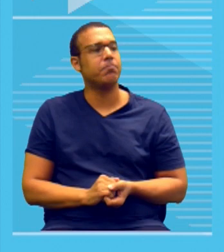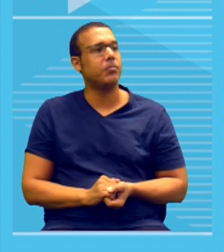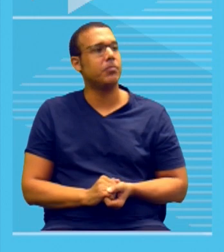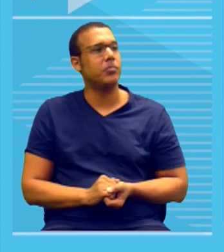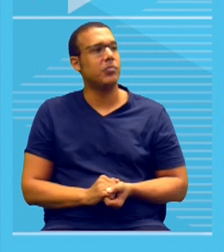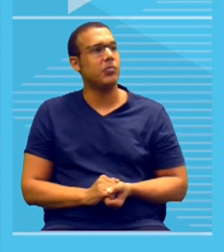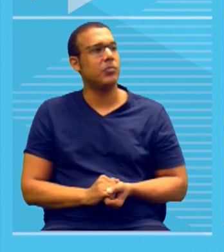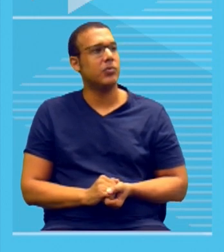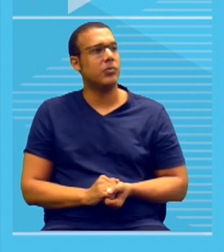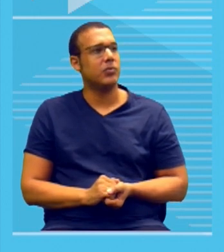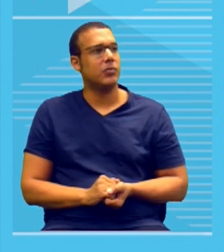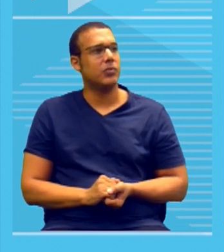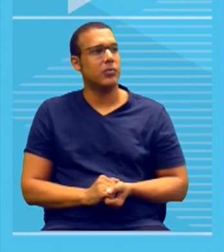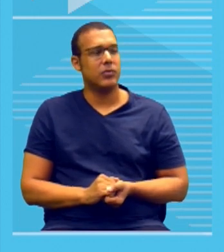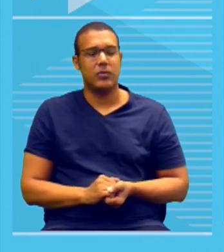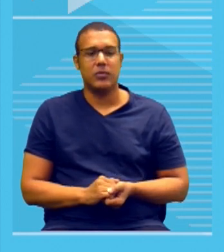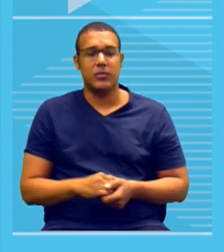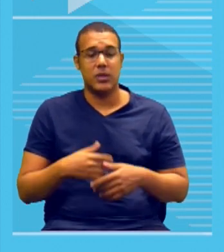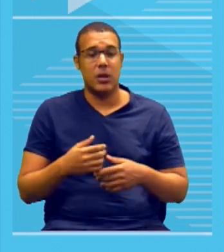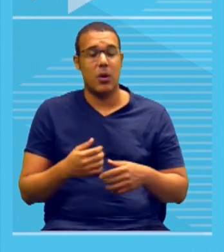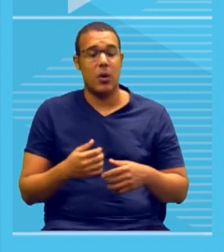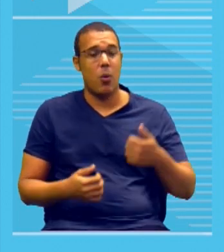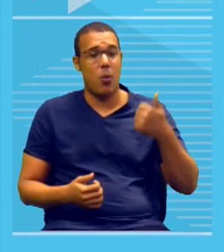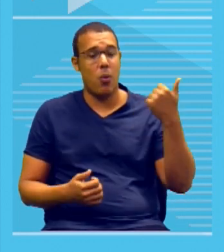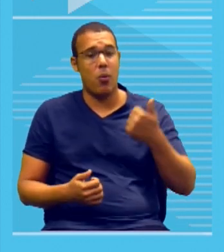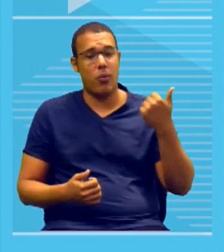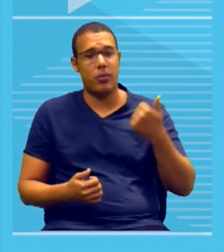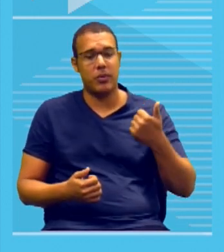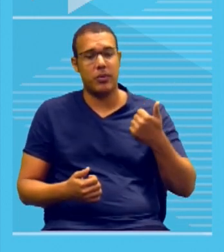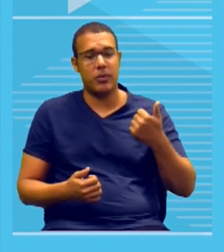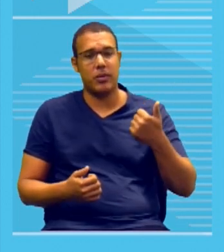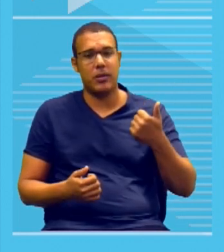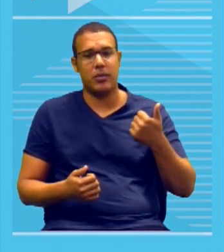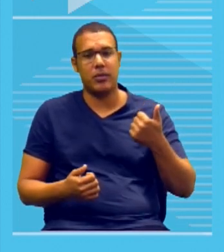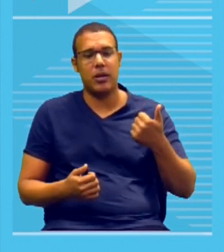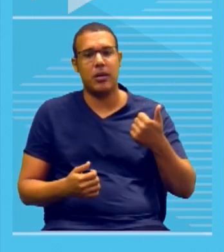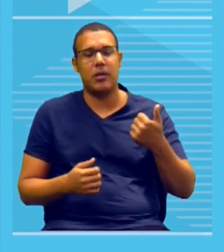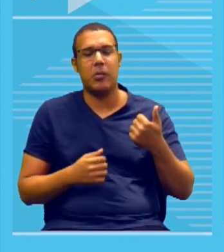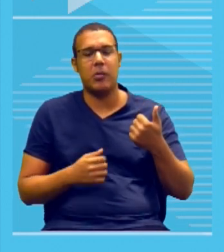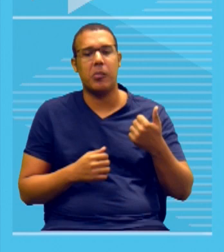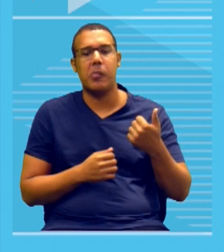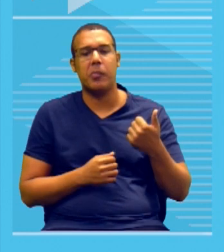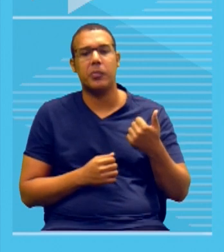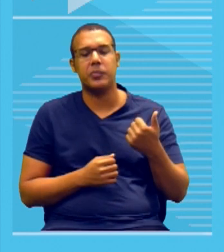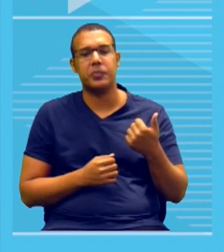sempre os pronomes oblíquos átonos irão